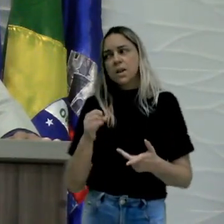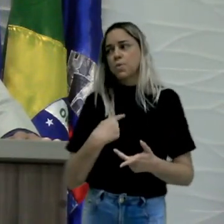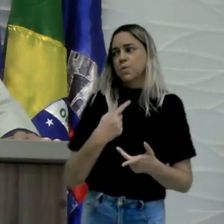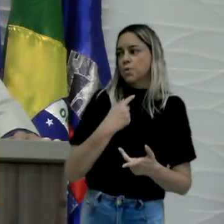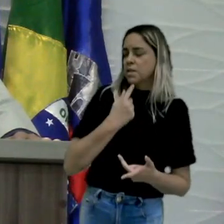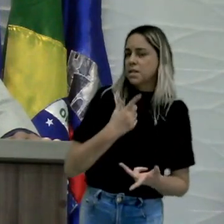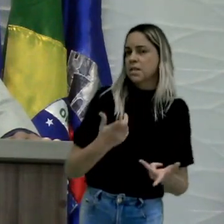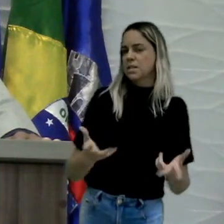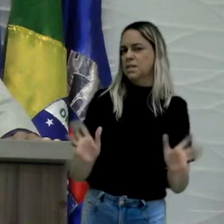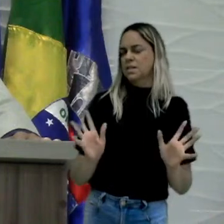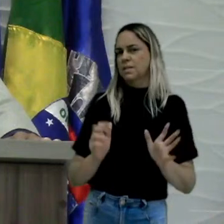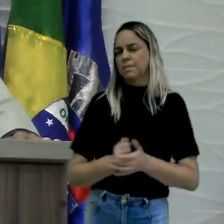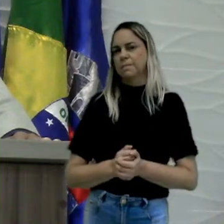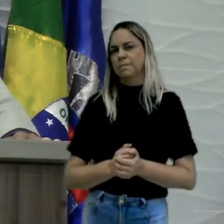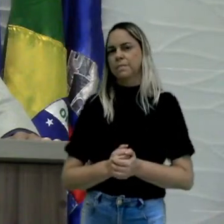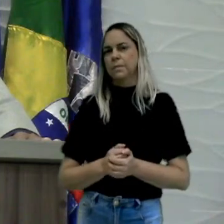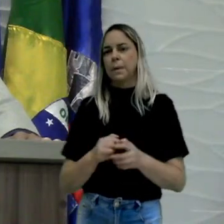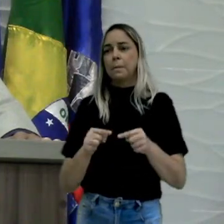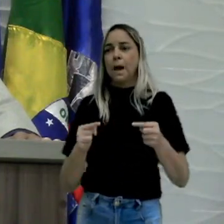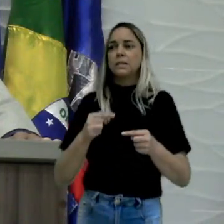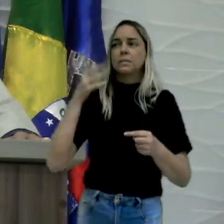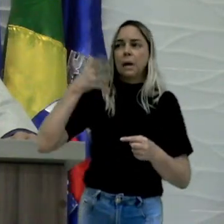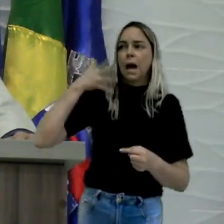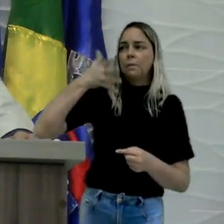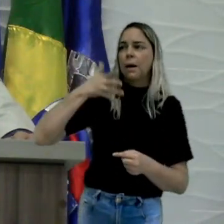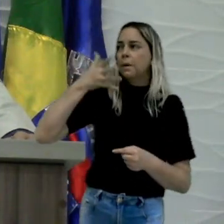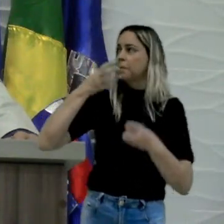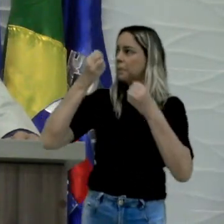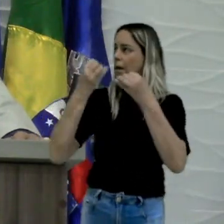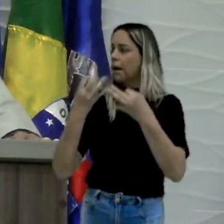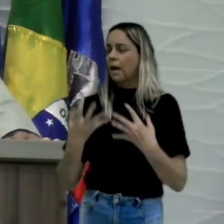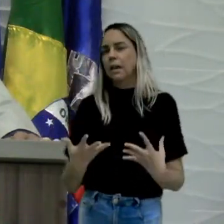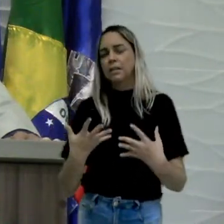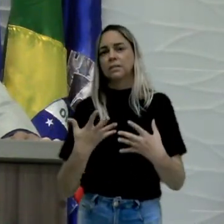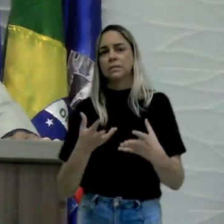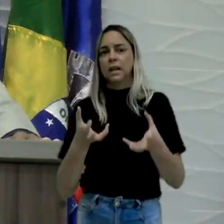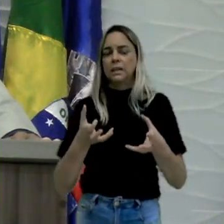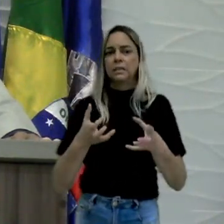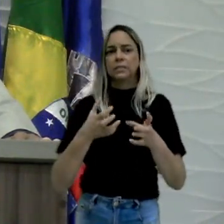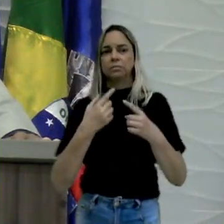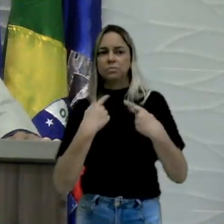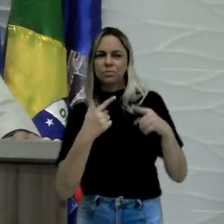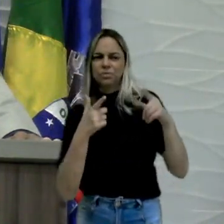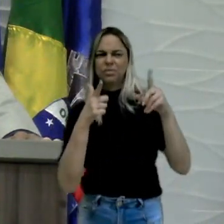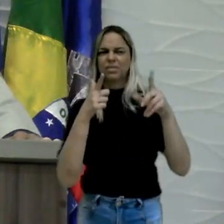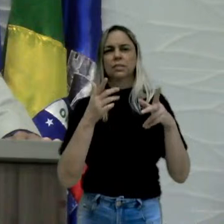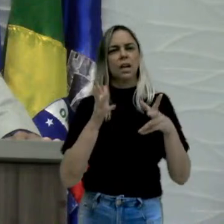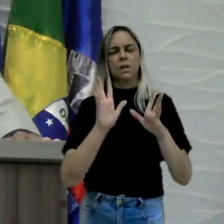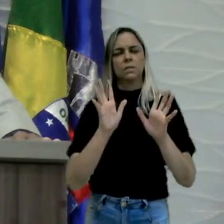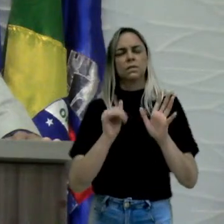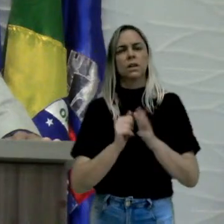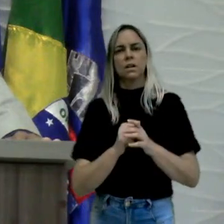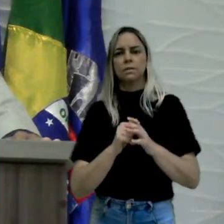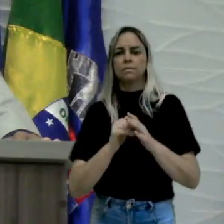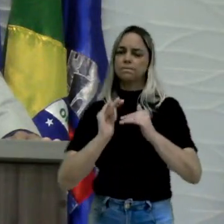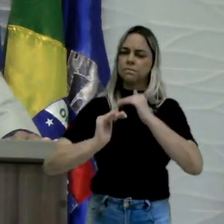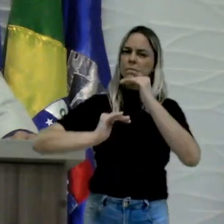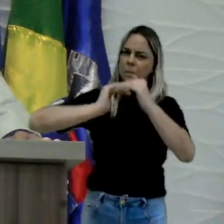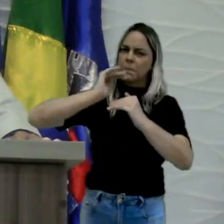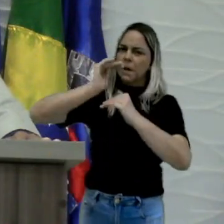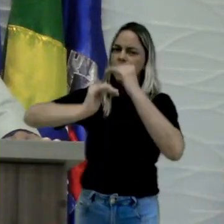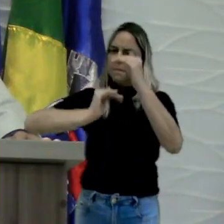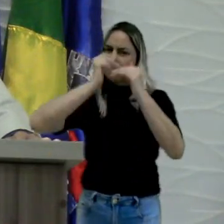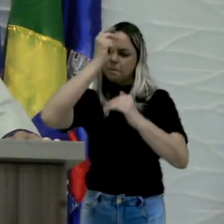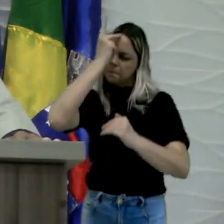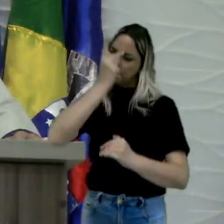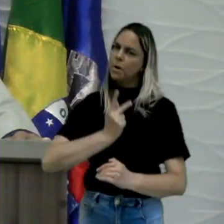é. Aí vamos fazer discurso só metendo o pau, tentando derrubar para subir. Subra com as próprias pernas. Faça o